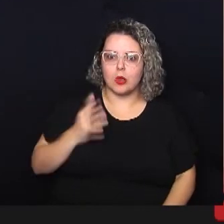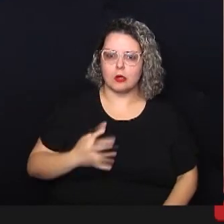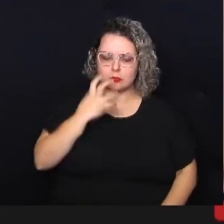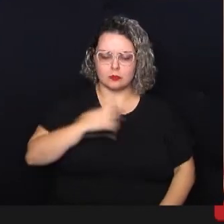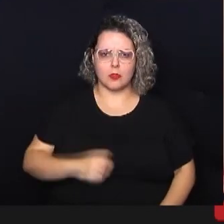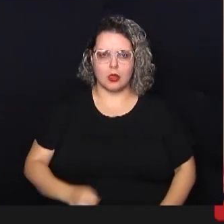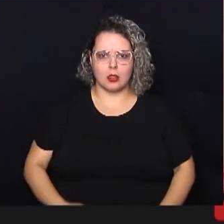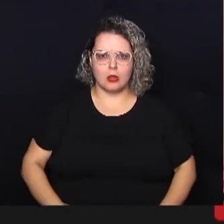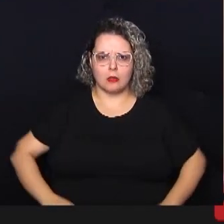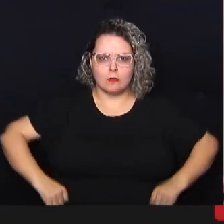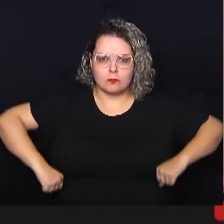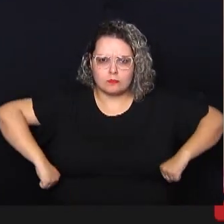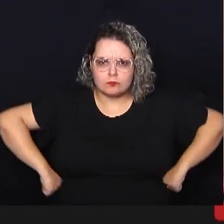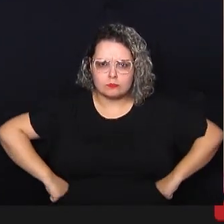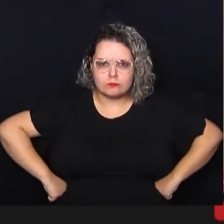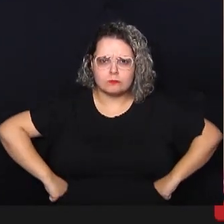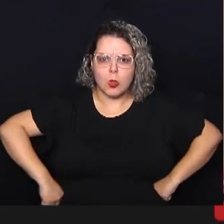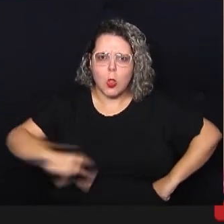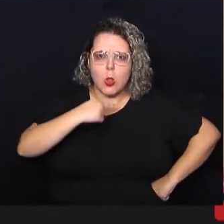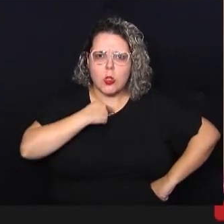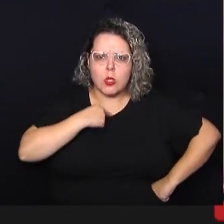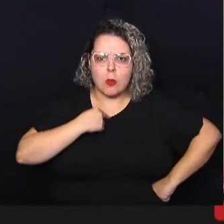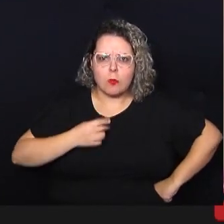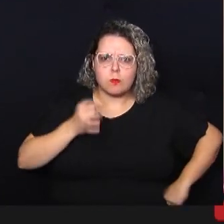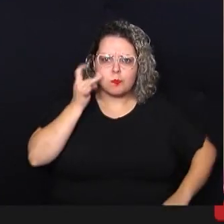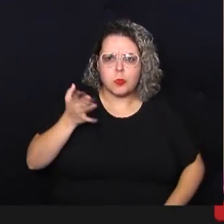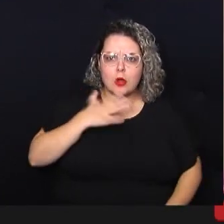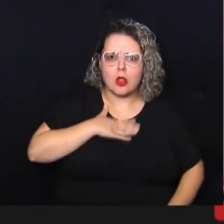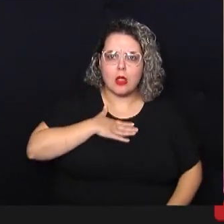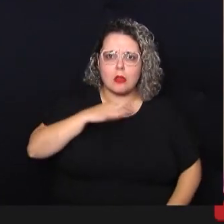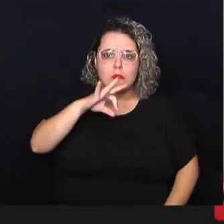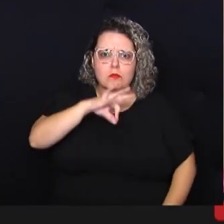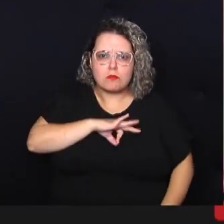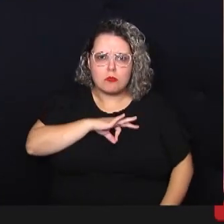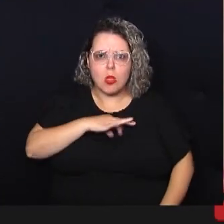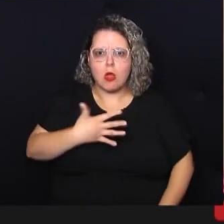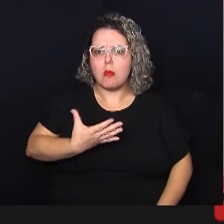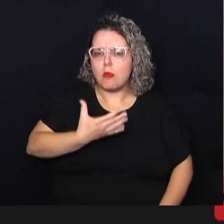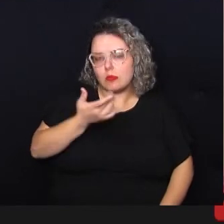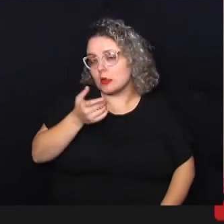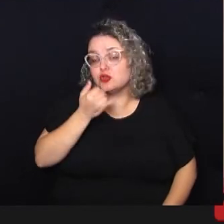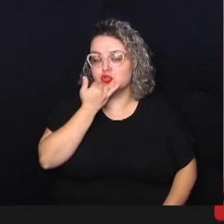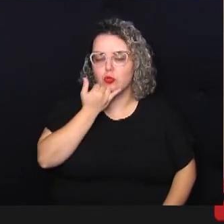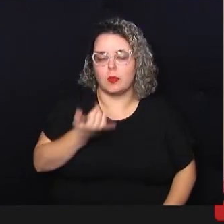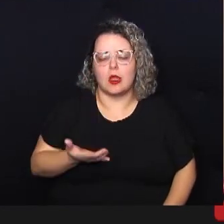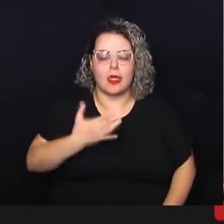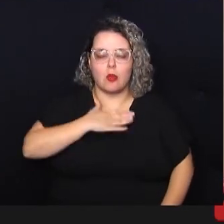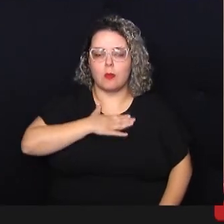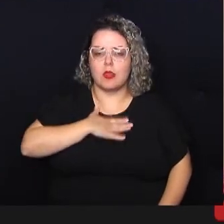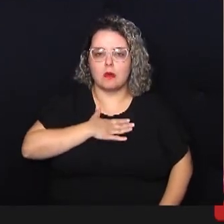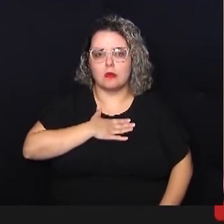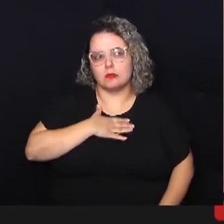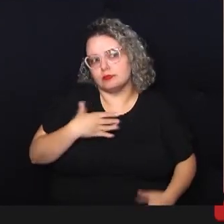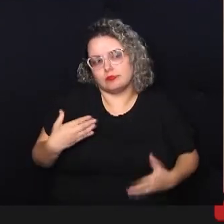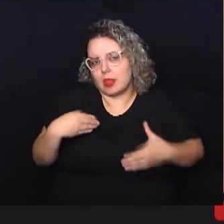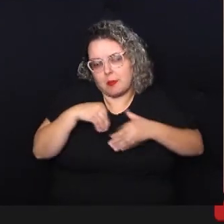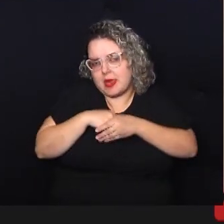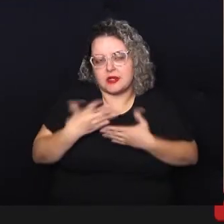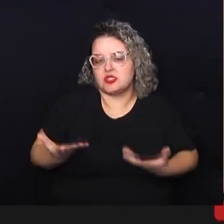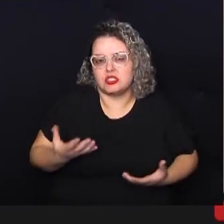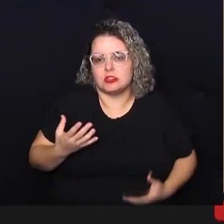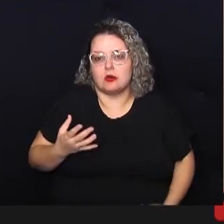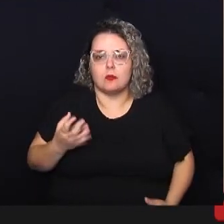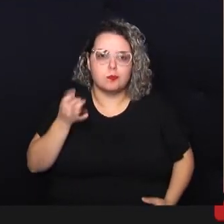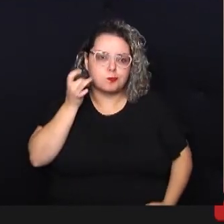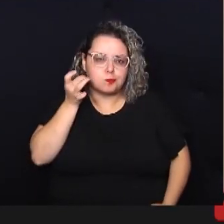cara, falou: Não pode bater no meu bumbum, é minha parte íntima. E assim, olha o poder